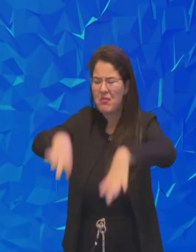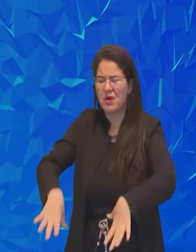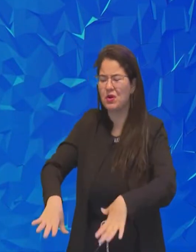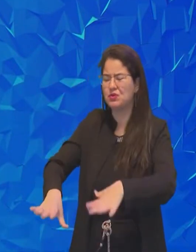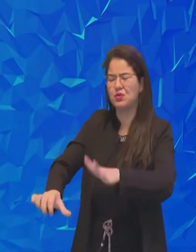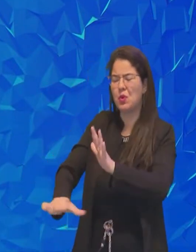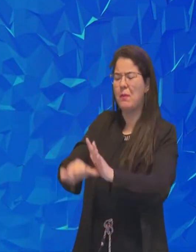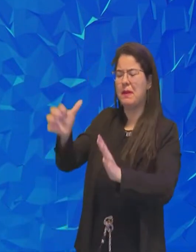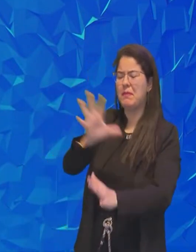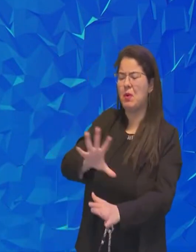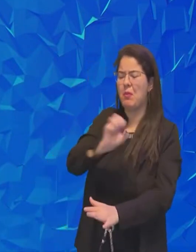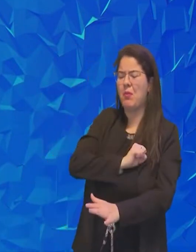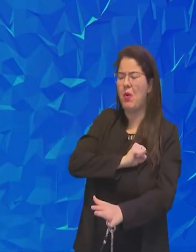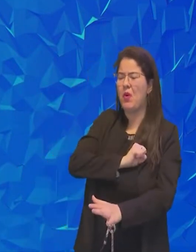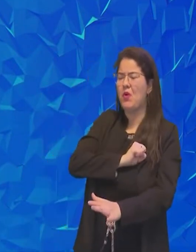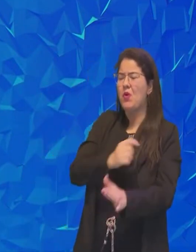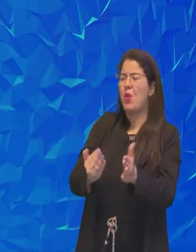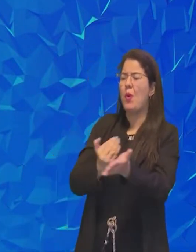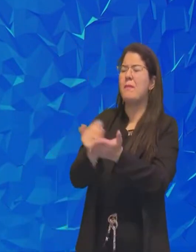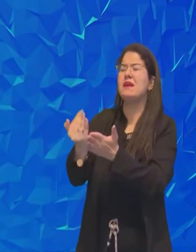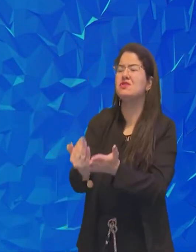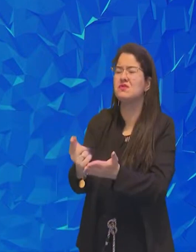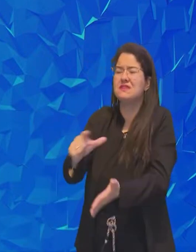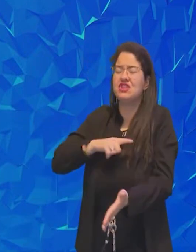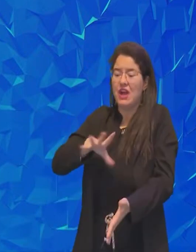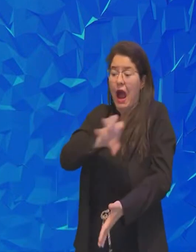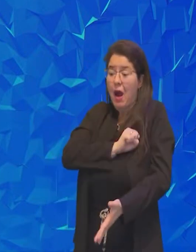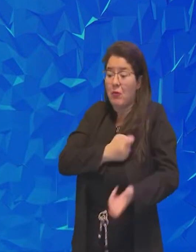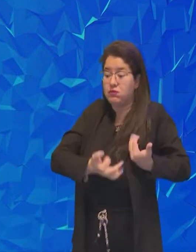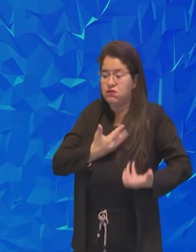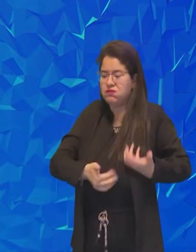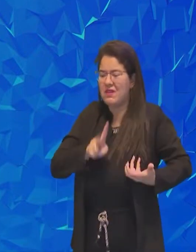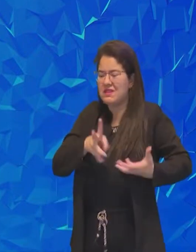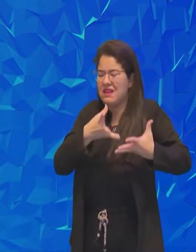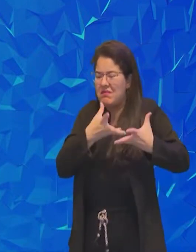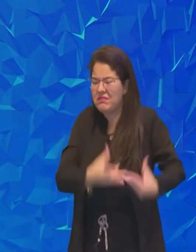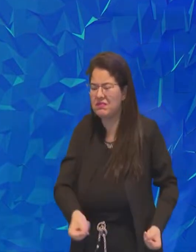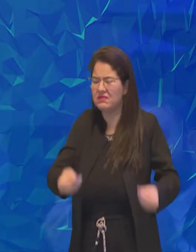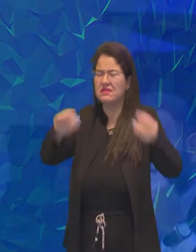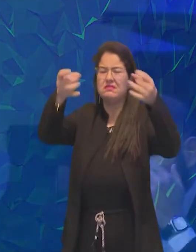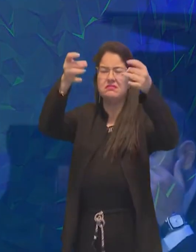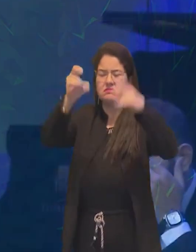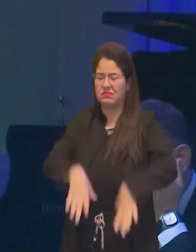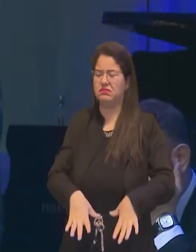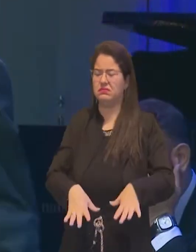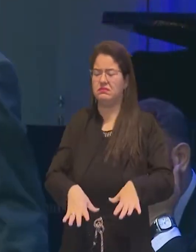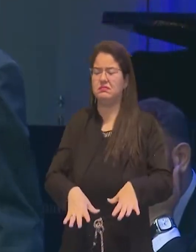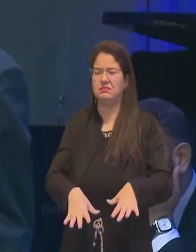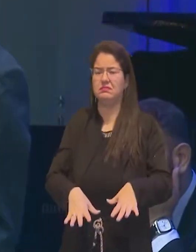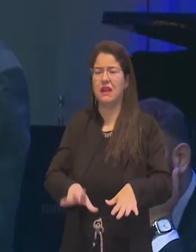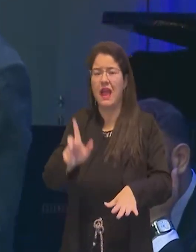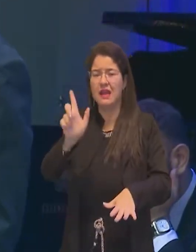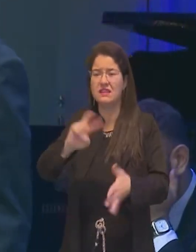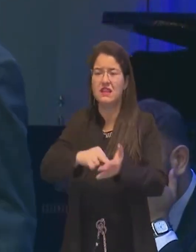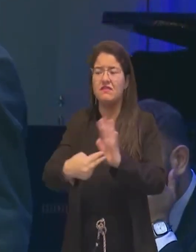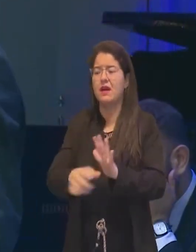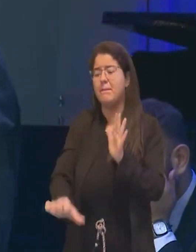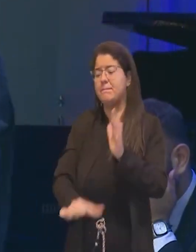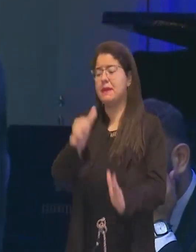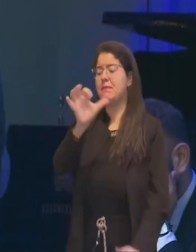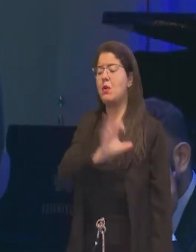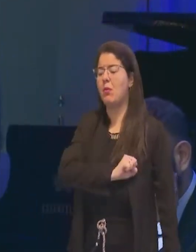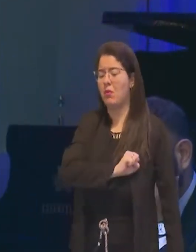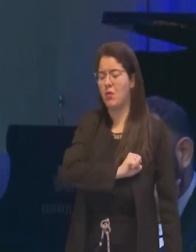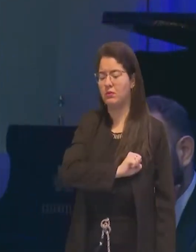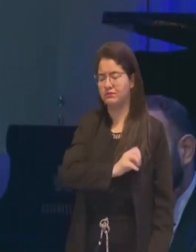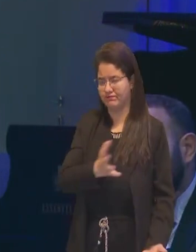tinha no princípio. Algumas versões também consideram como o primeiro amor. Esse primeiro